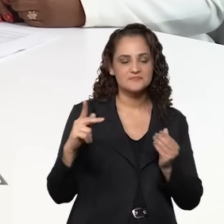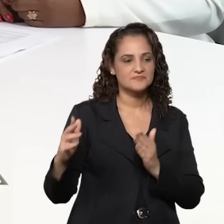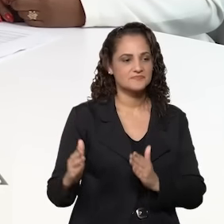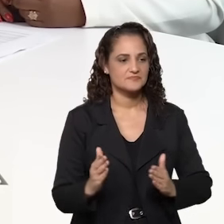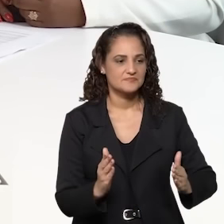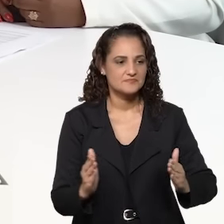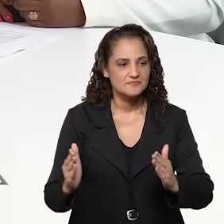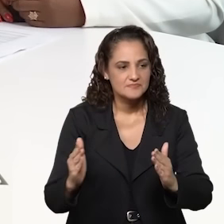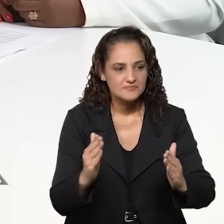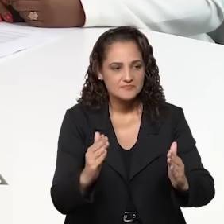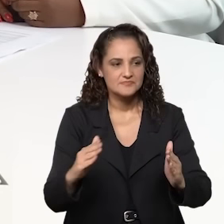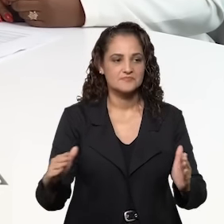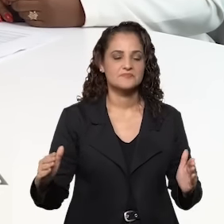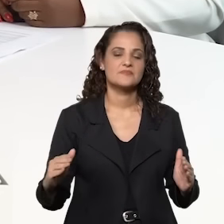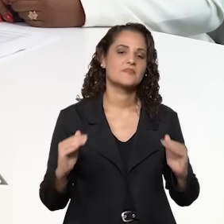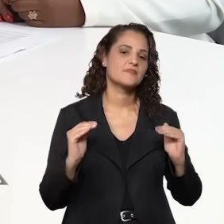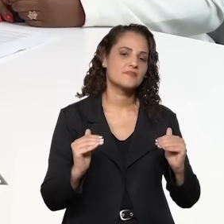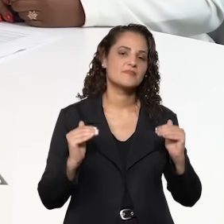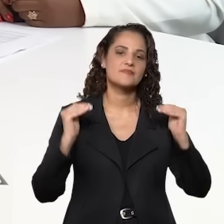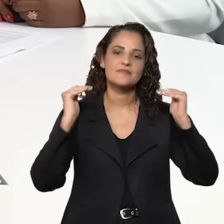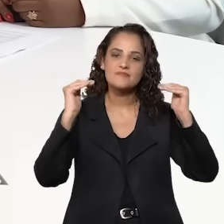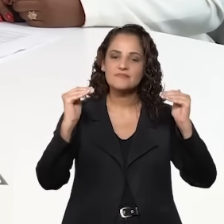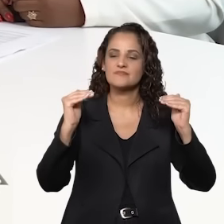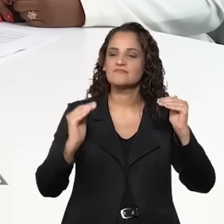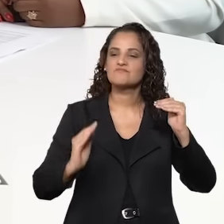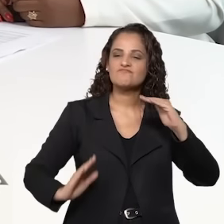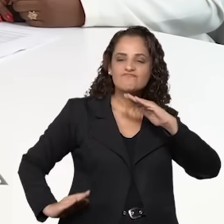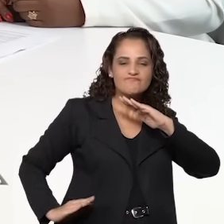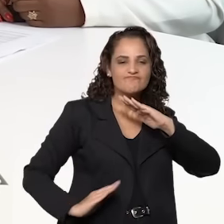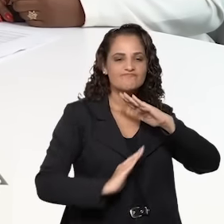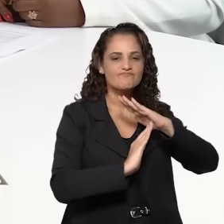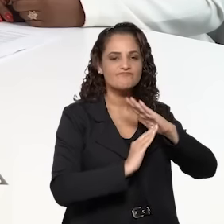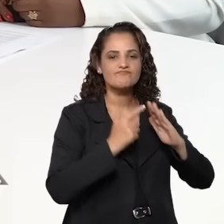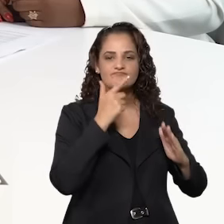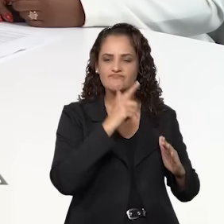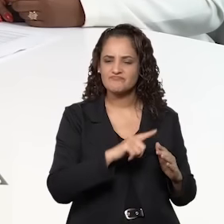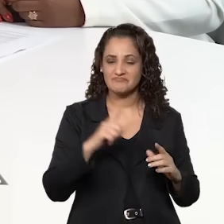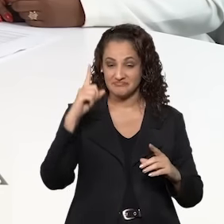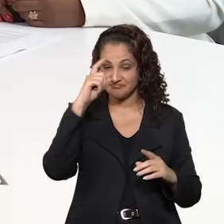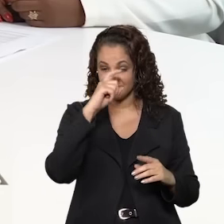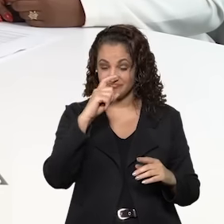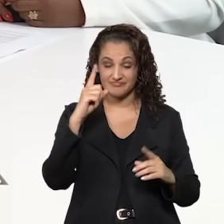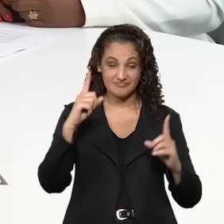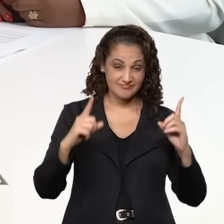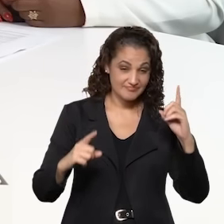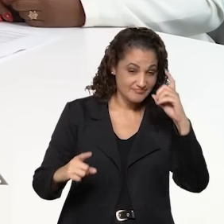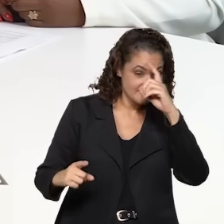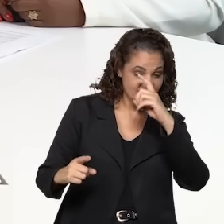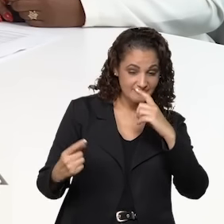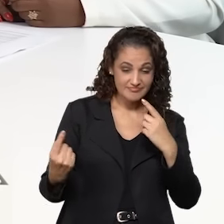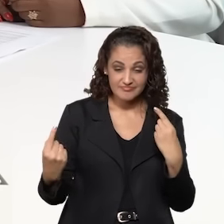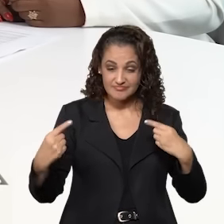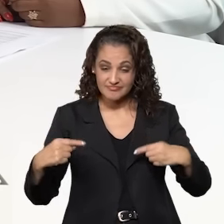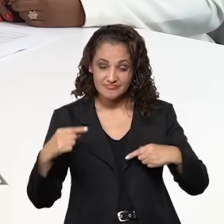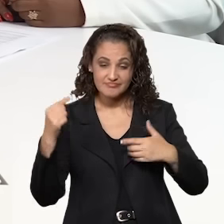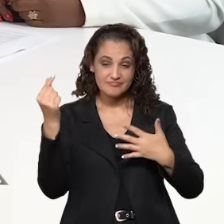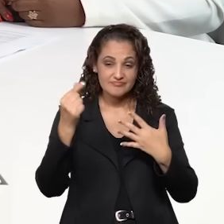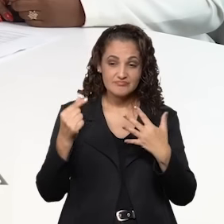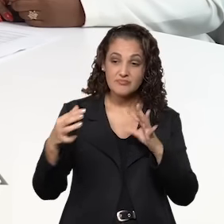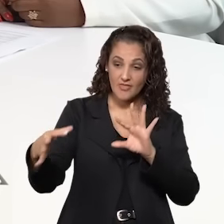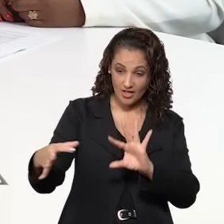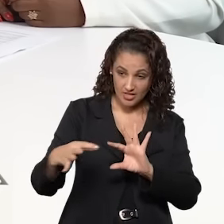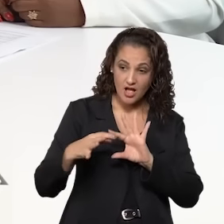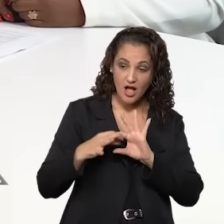CEO que obstáculos você teve que superar Que tipo de Aliados foram importantes para est nesse lugar que você tá